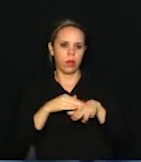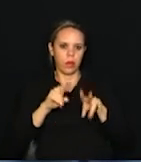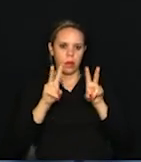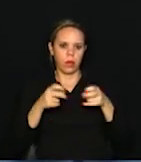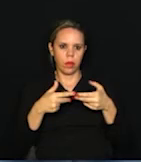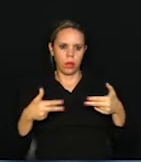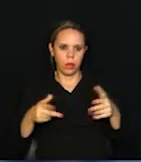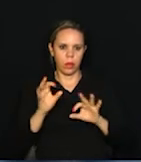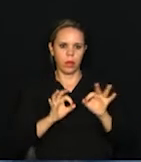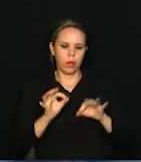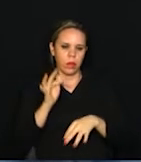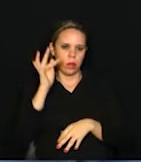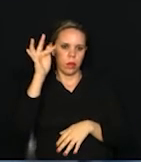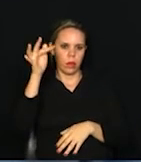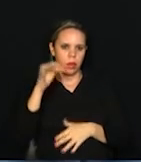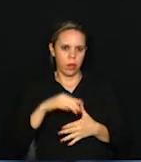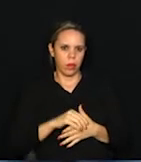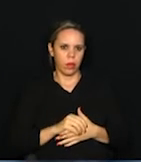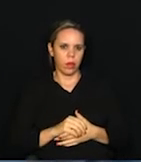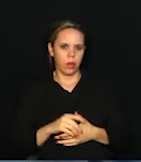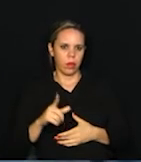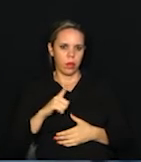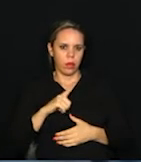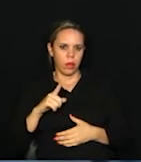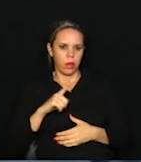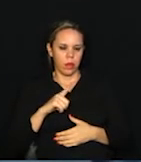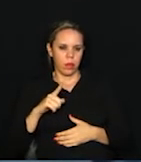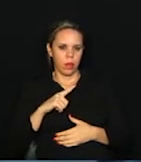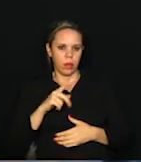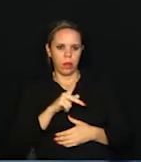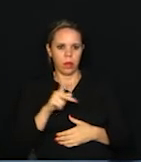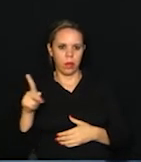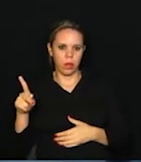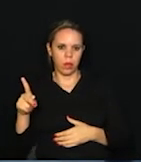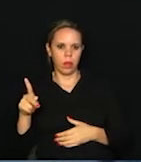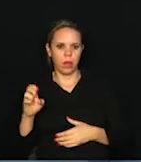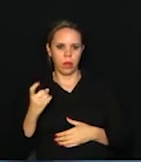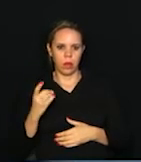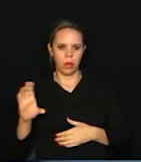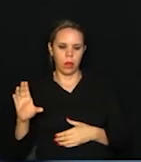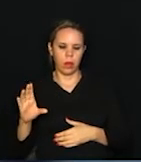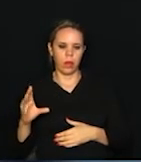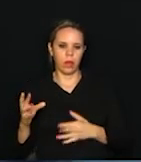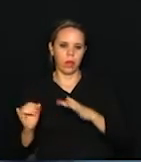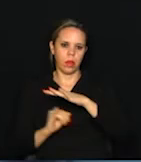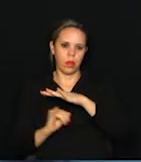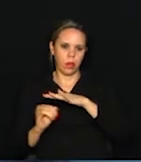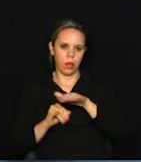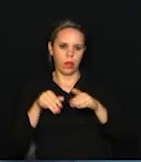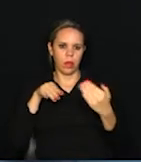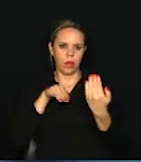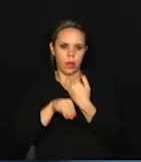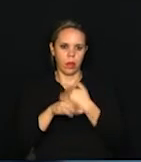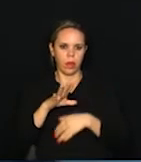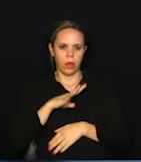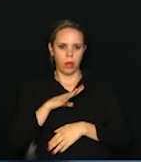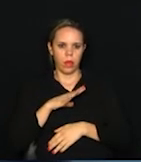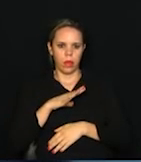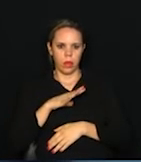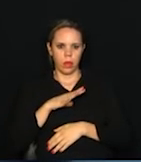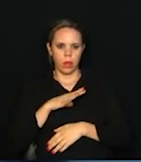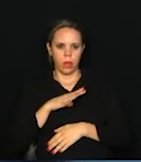os planos futuros, né, que tem o presidente Ayrton na INDEC, à frente da INDEC, para a cidade. É